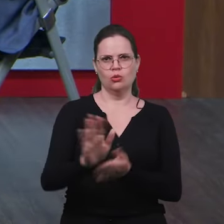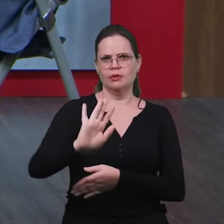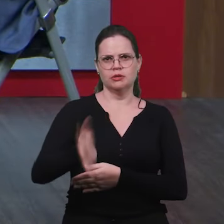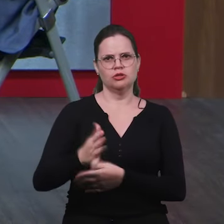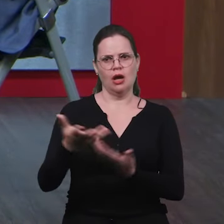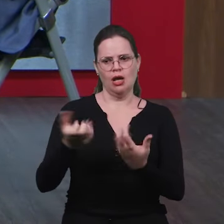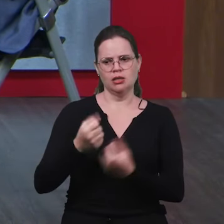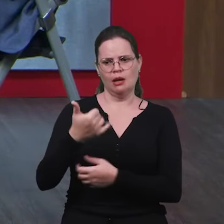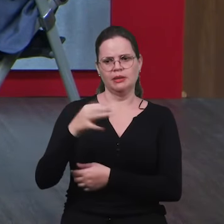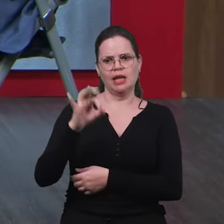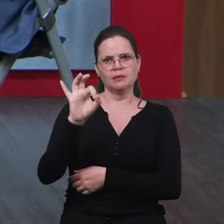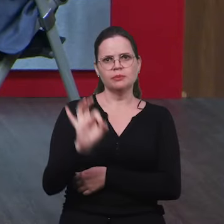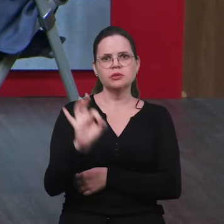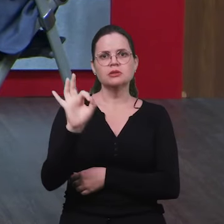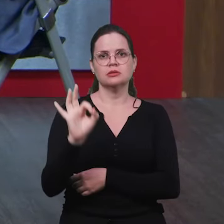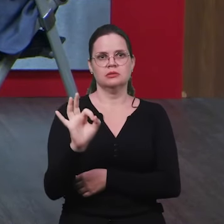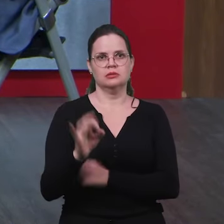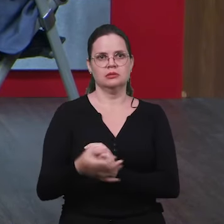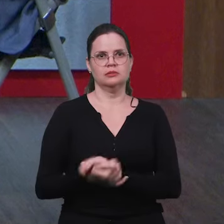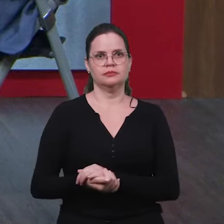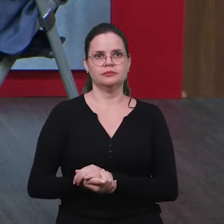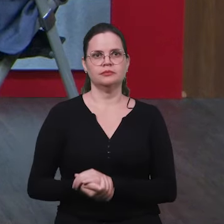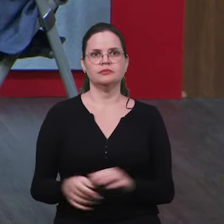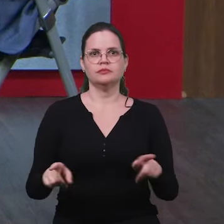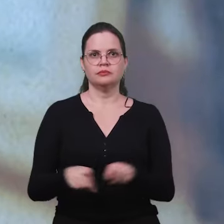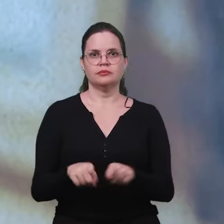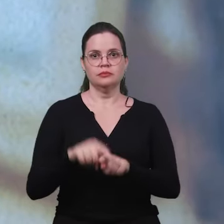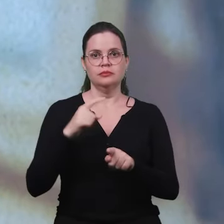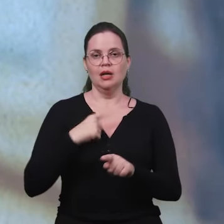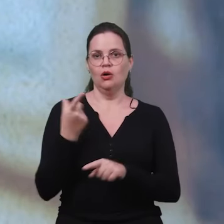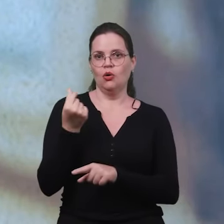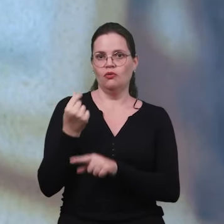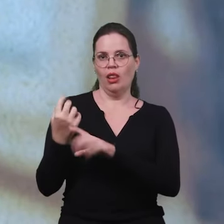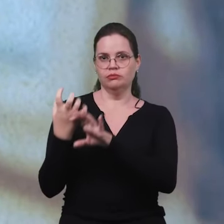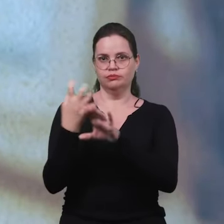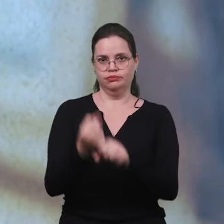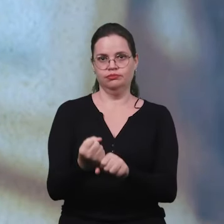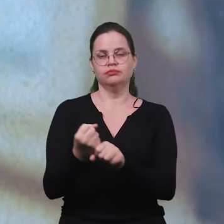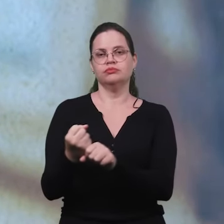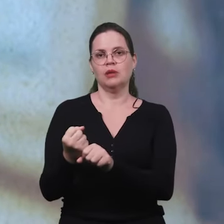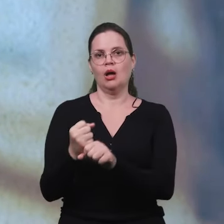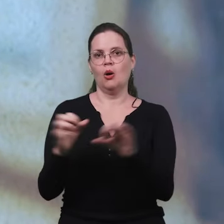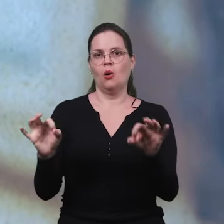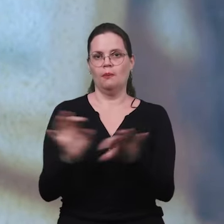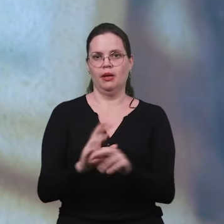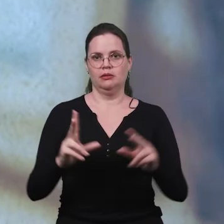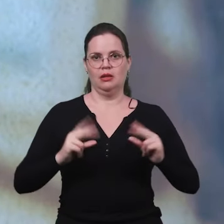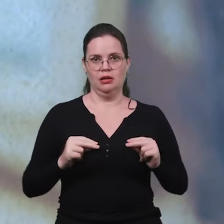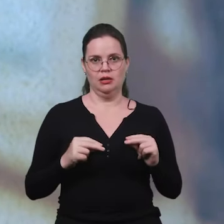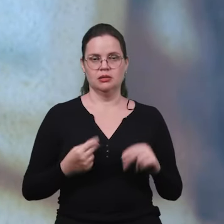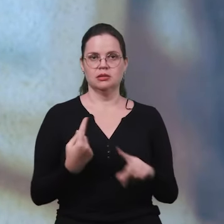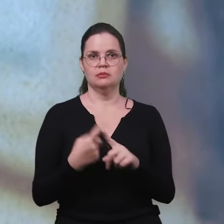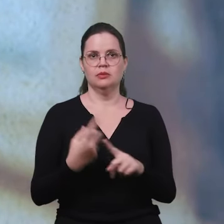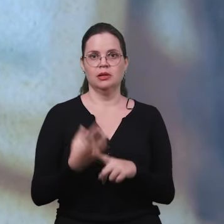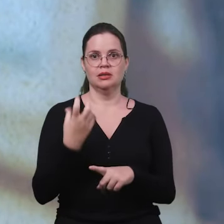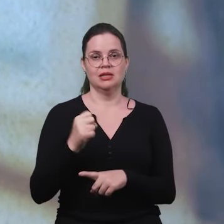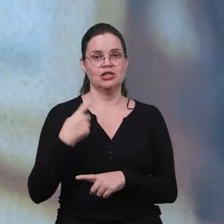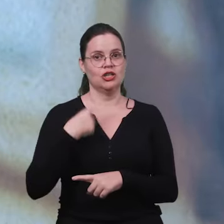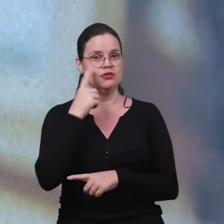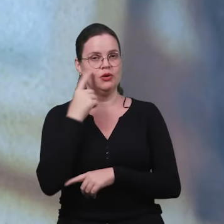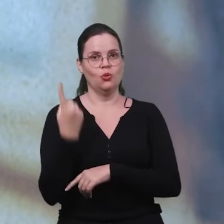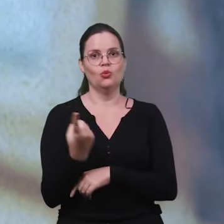início. E detalhe, do Monte Mor, que é o bruto da herança. Então, é uma grande vantagem, porque se a gente fala de um inventário